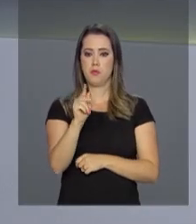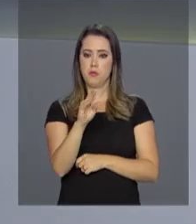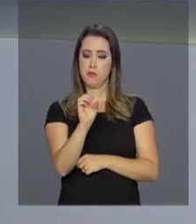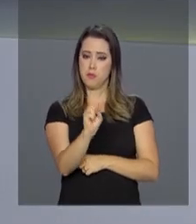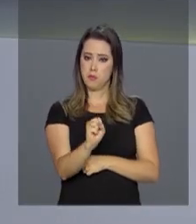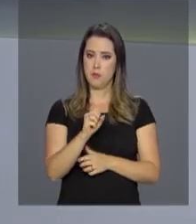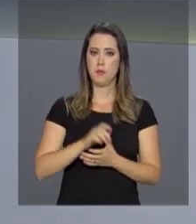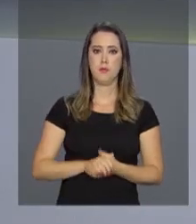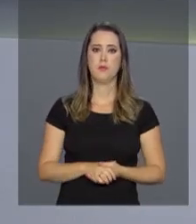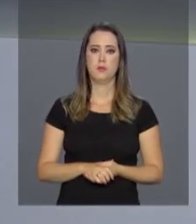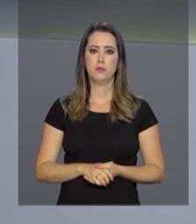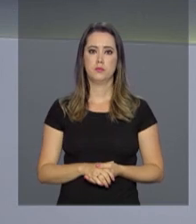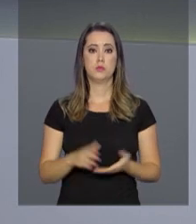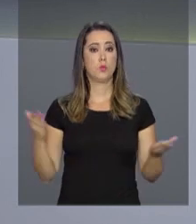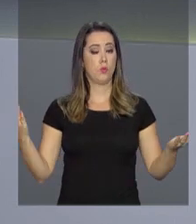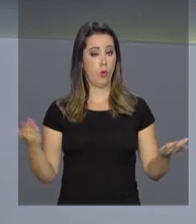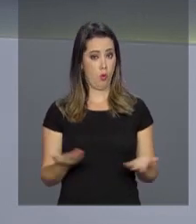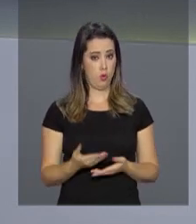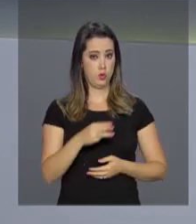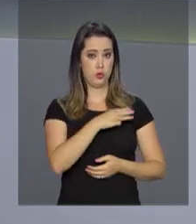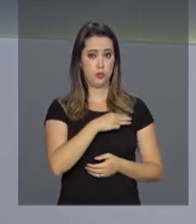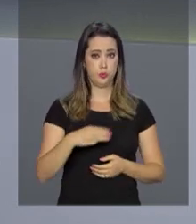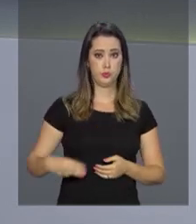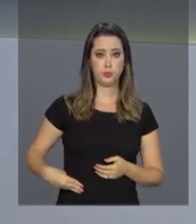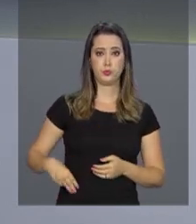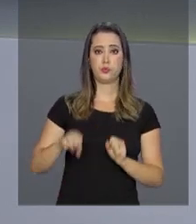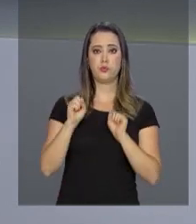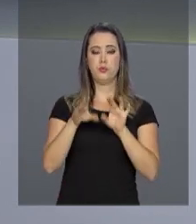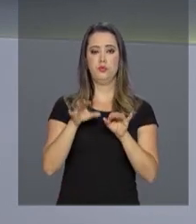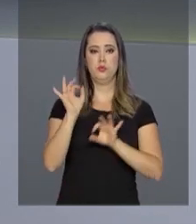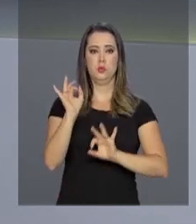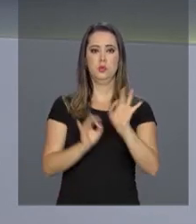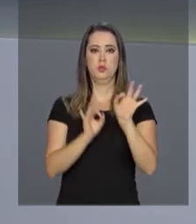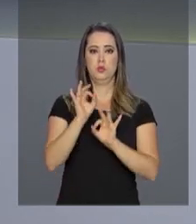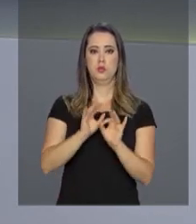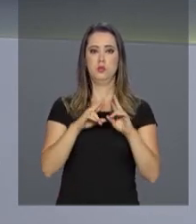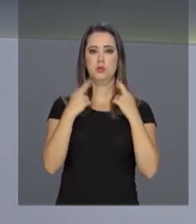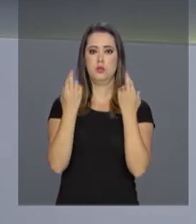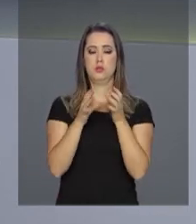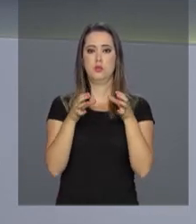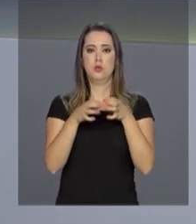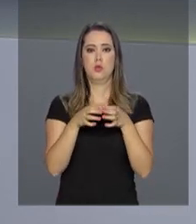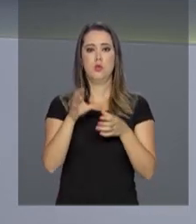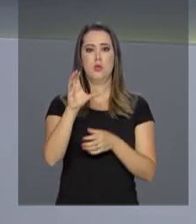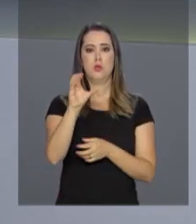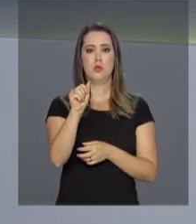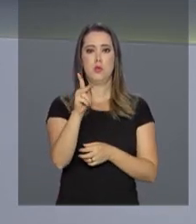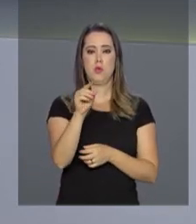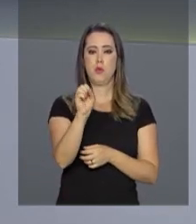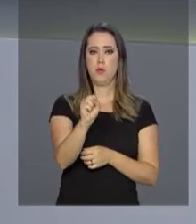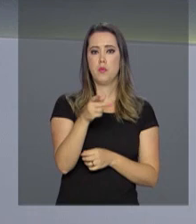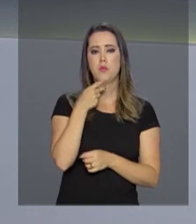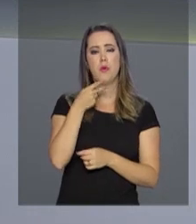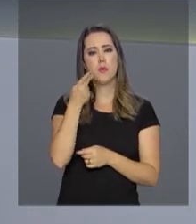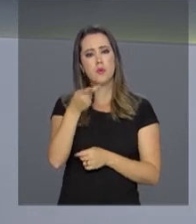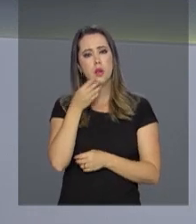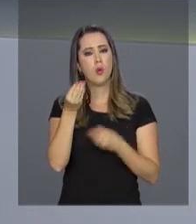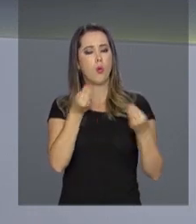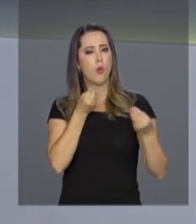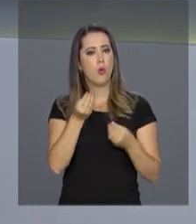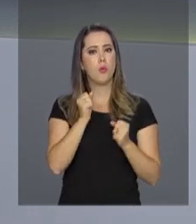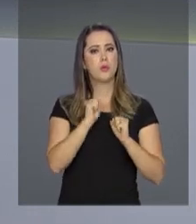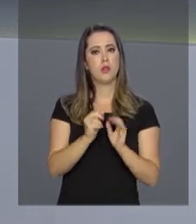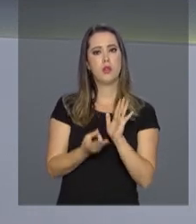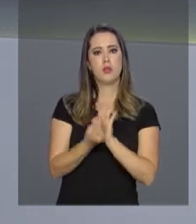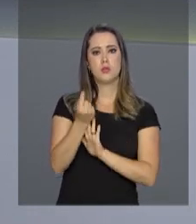hoje os ministérios da educação e do planejamento se reuniram com a coordenação da capes para discutir uma saída que garanta recursos